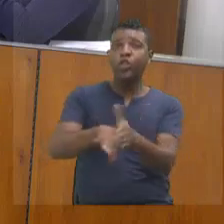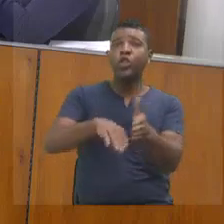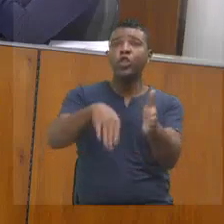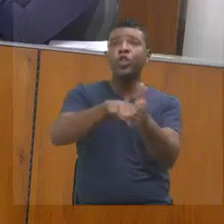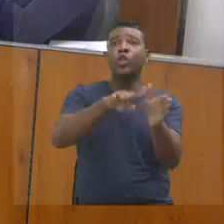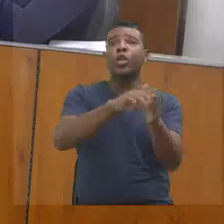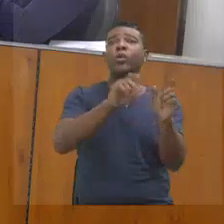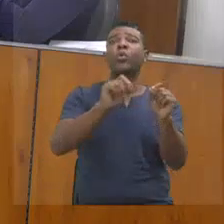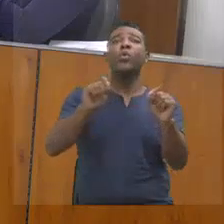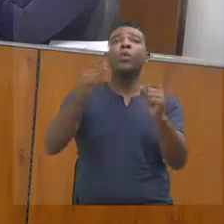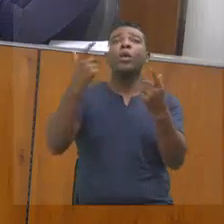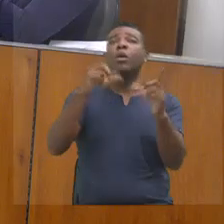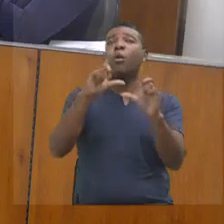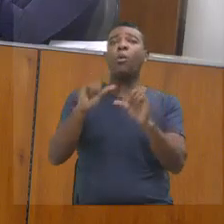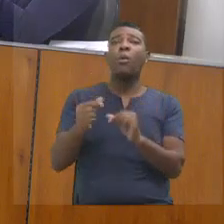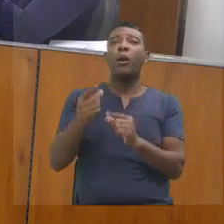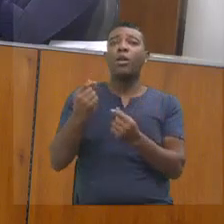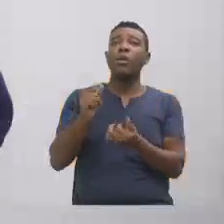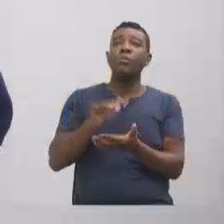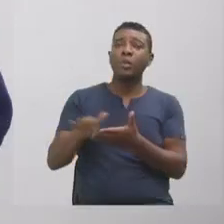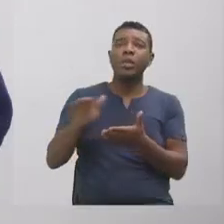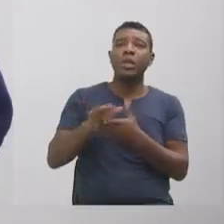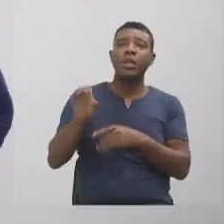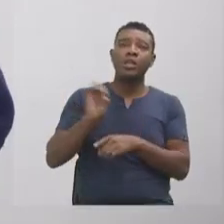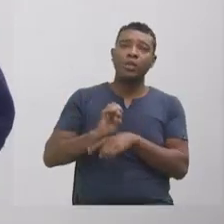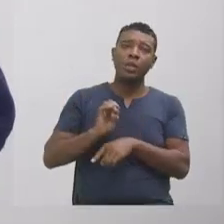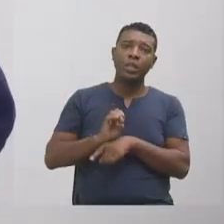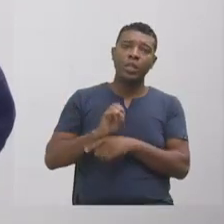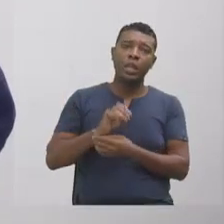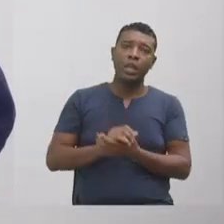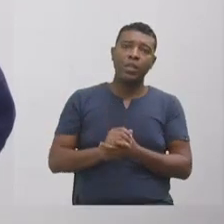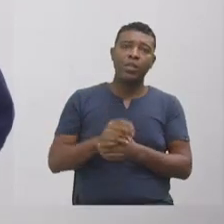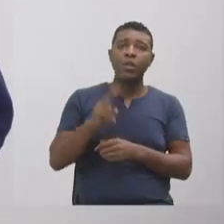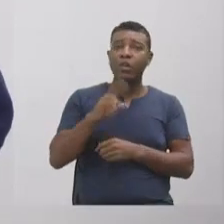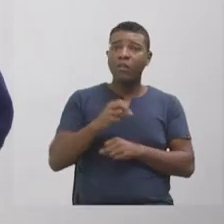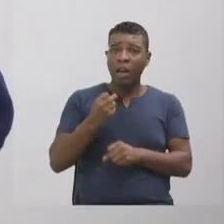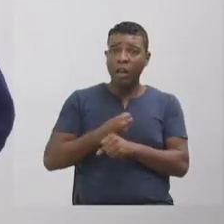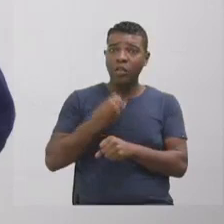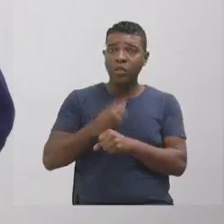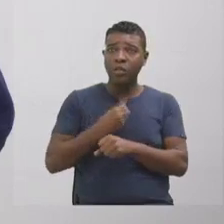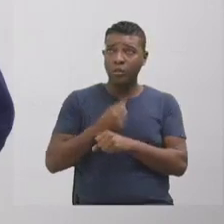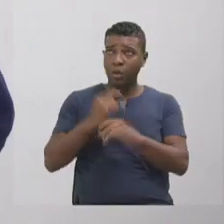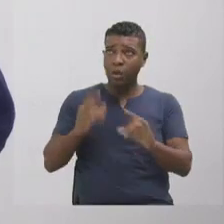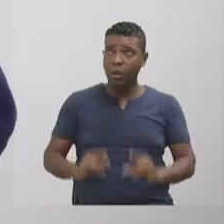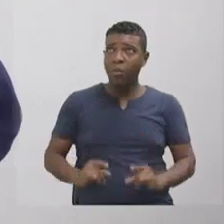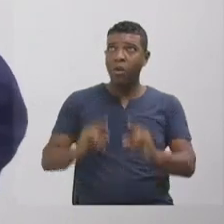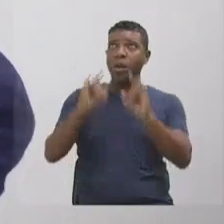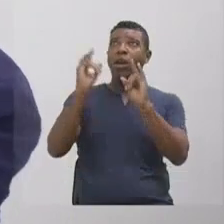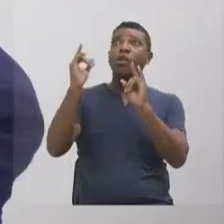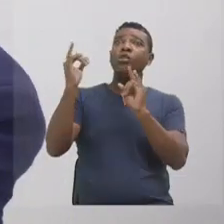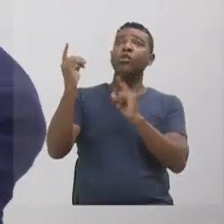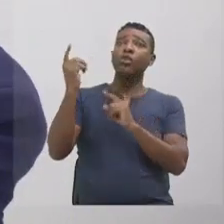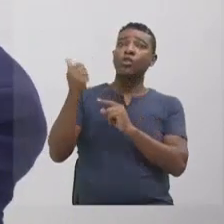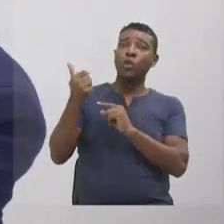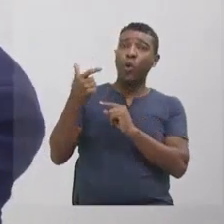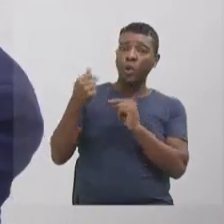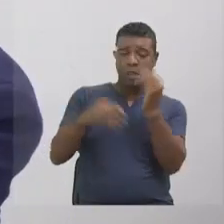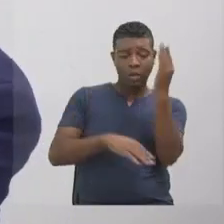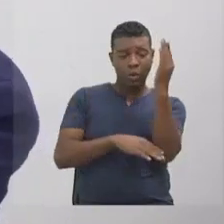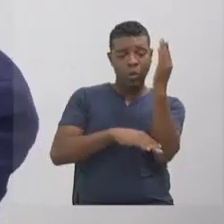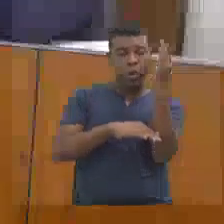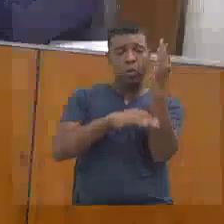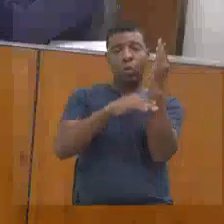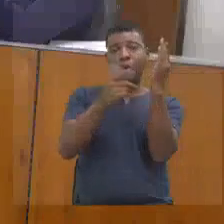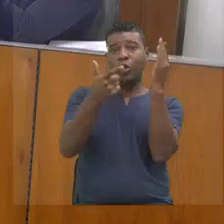anos para o estado Então esse é meu sonho nós vamos construir um prédio de 12 andares lá agora com a minha emenda parlamentar sabe então